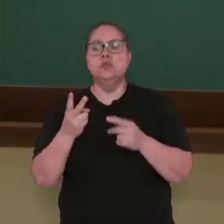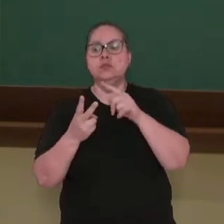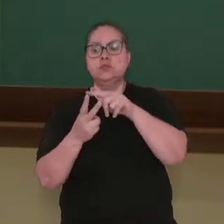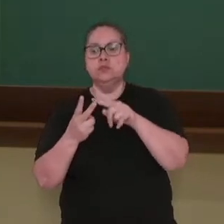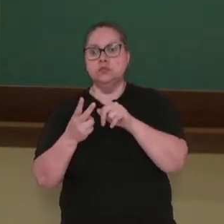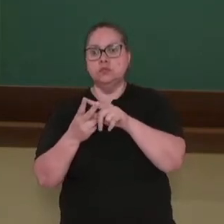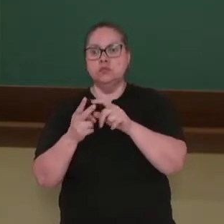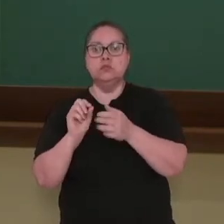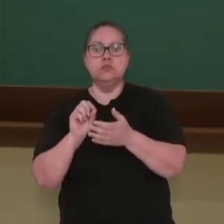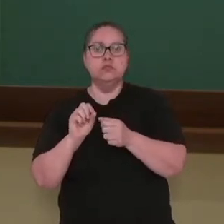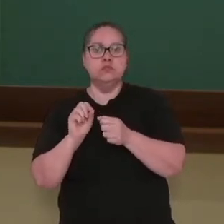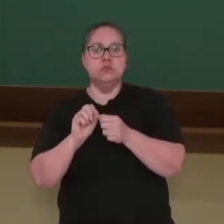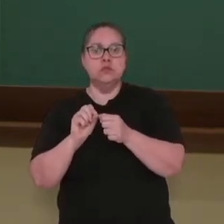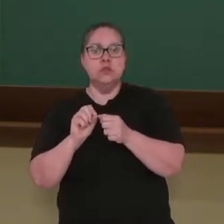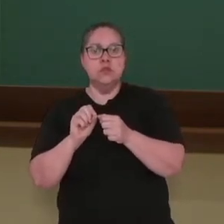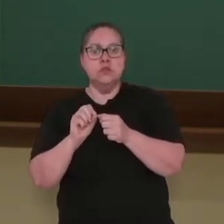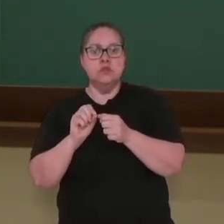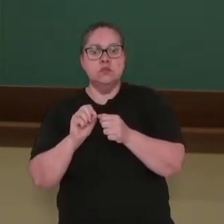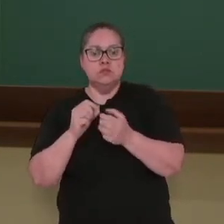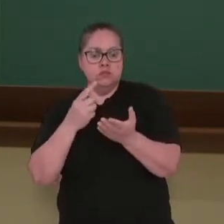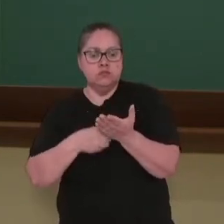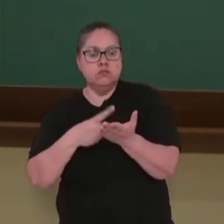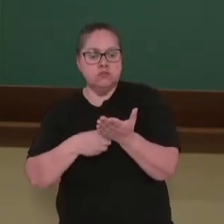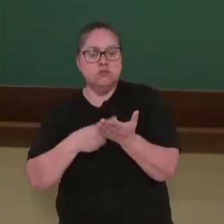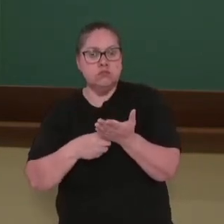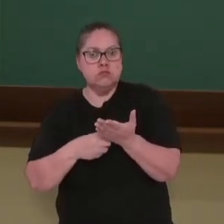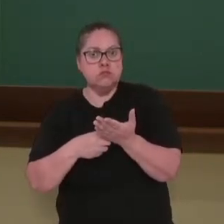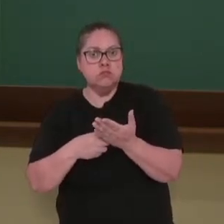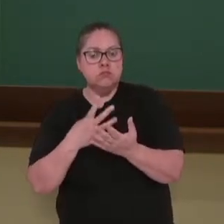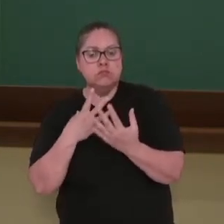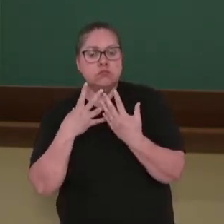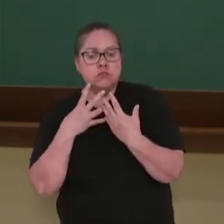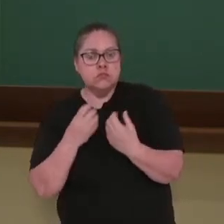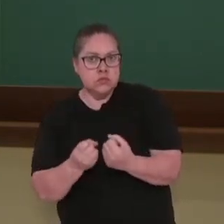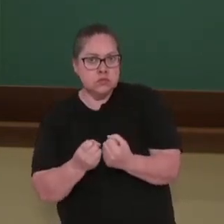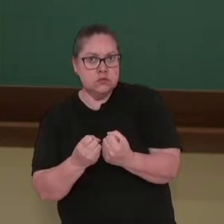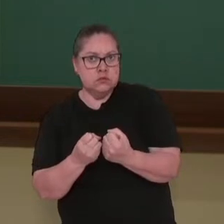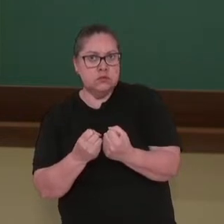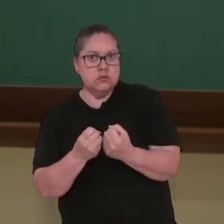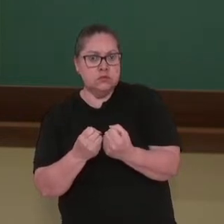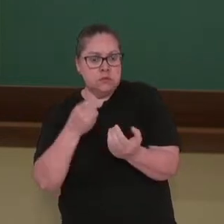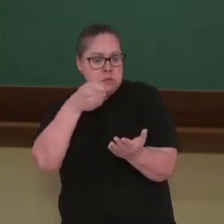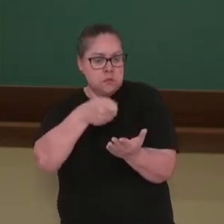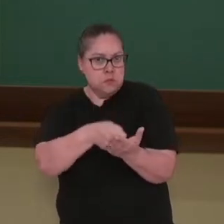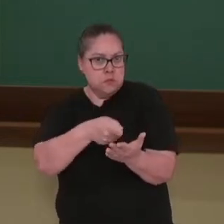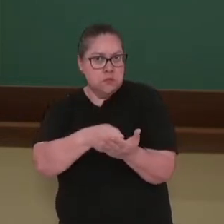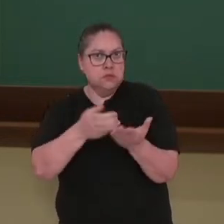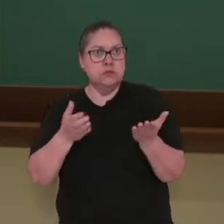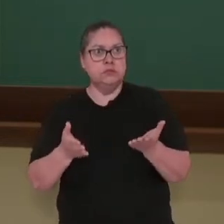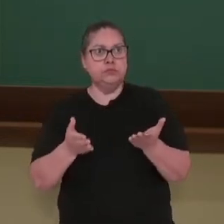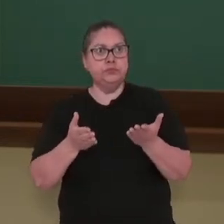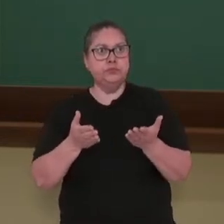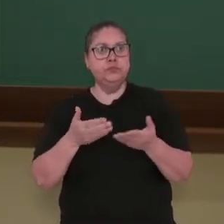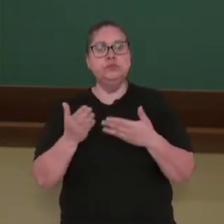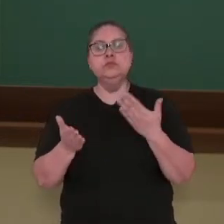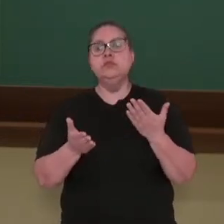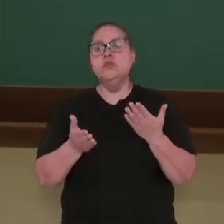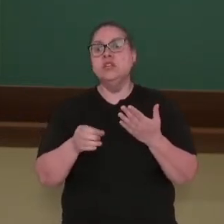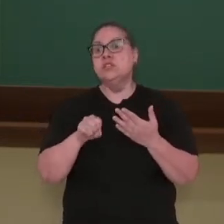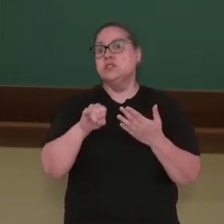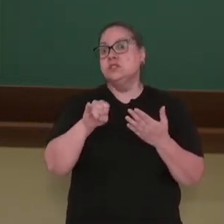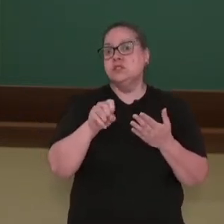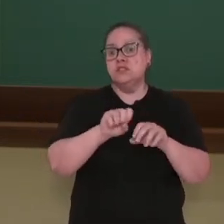partes que fizeram esse acordo, né? Assumiram essa obrigação. E aí, se uma